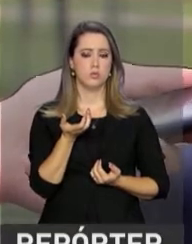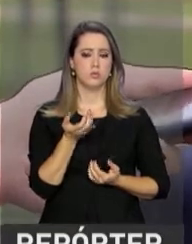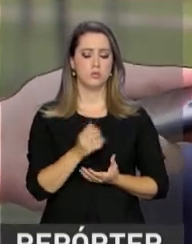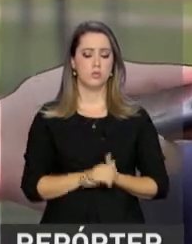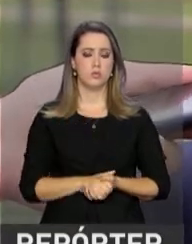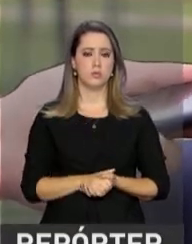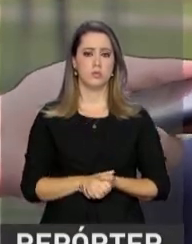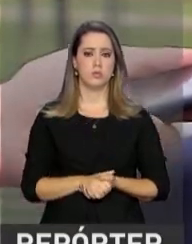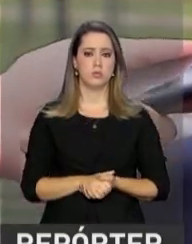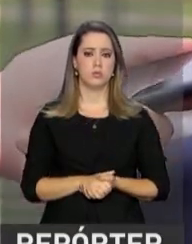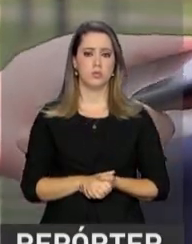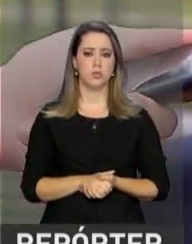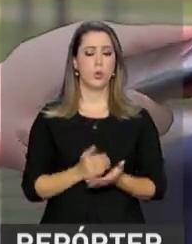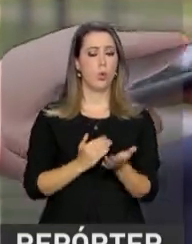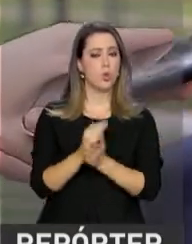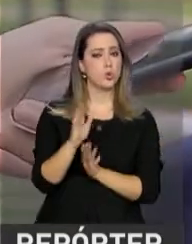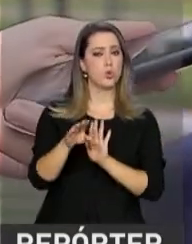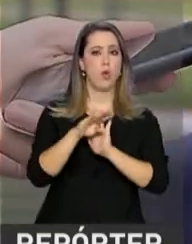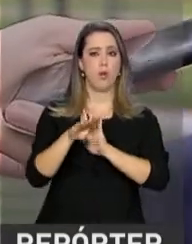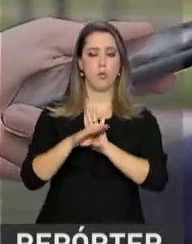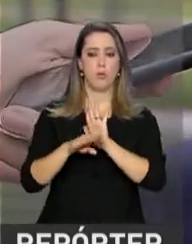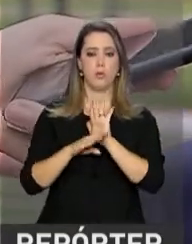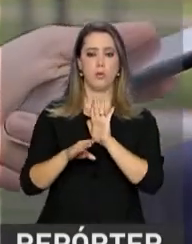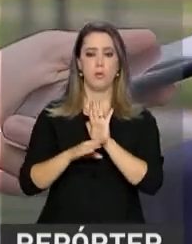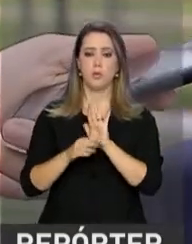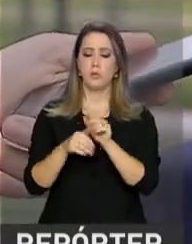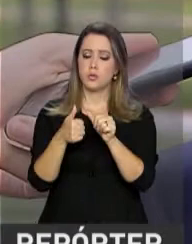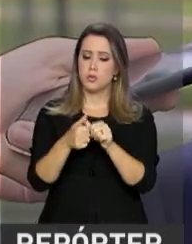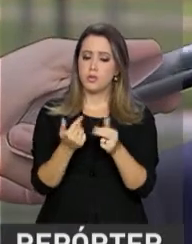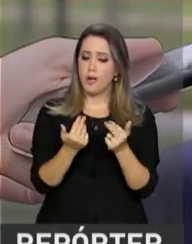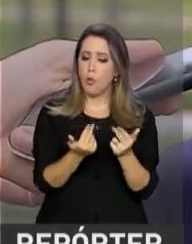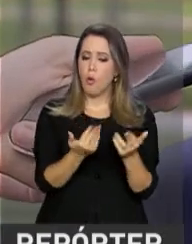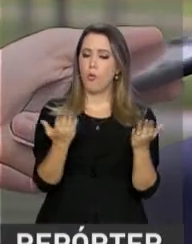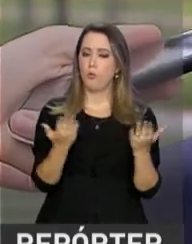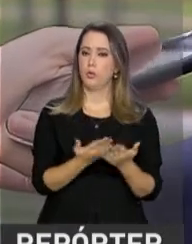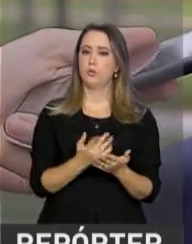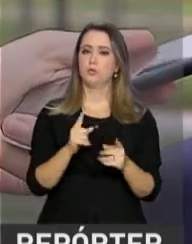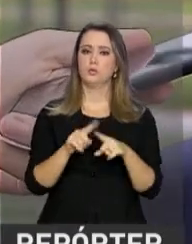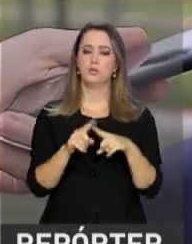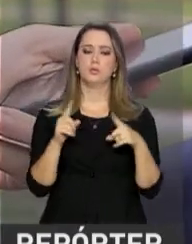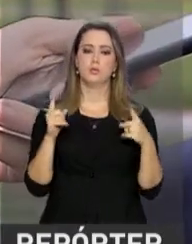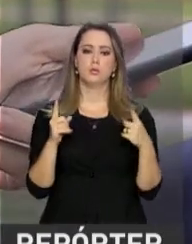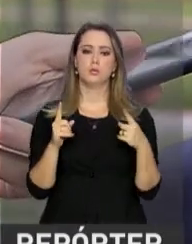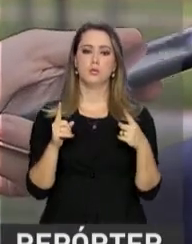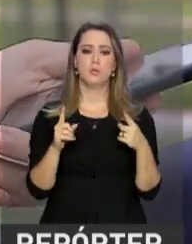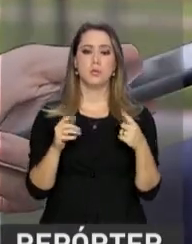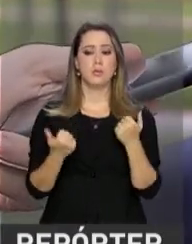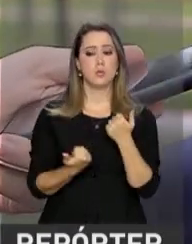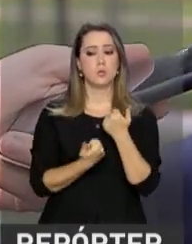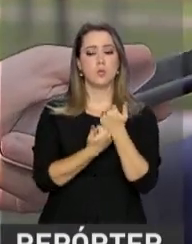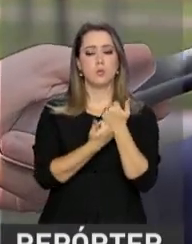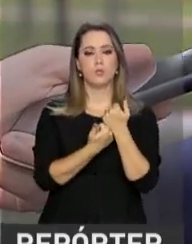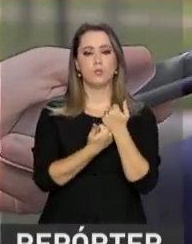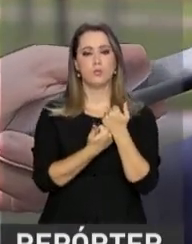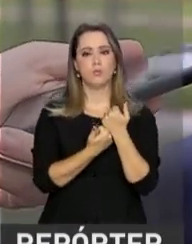manter o projeto como está hoje né o substitutivo